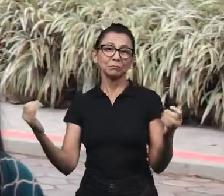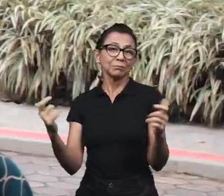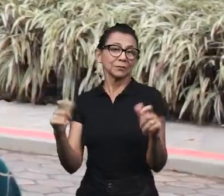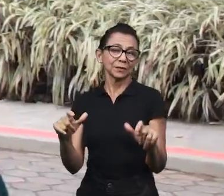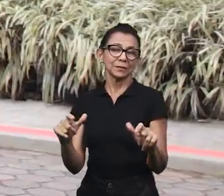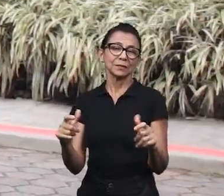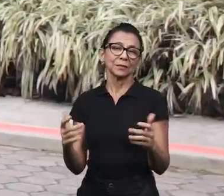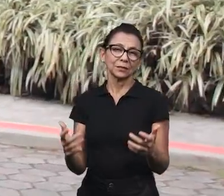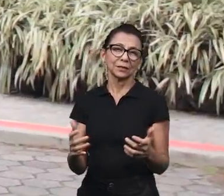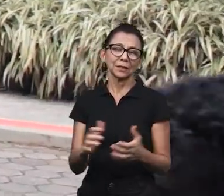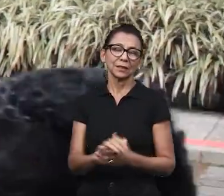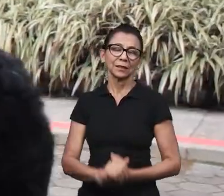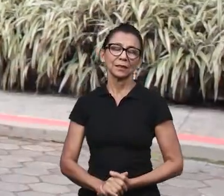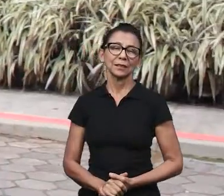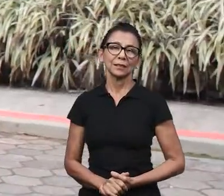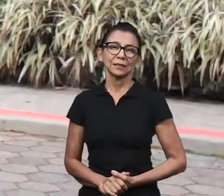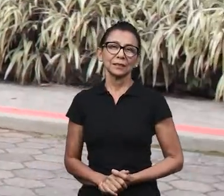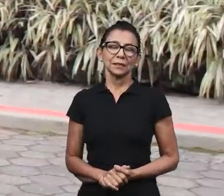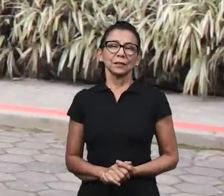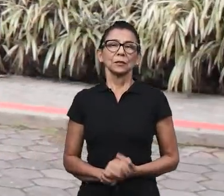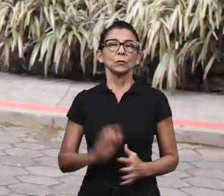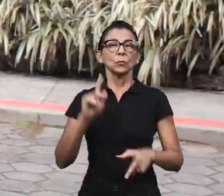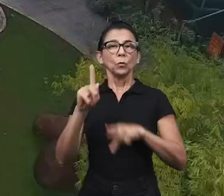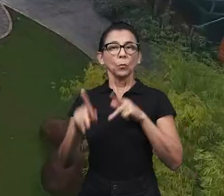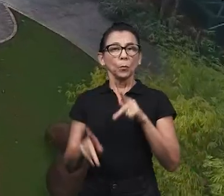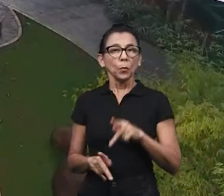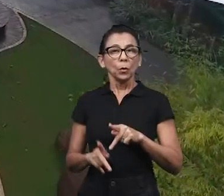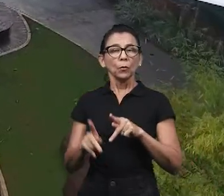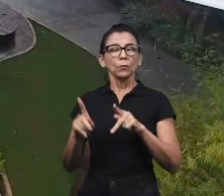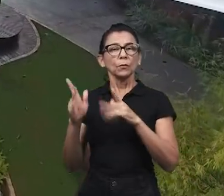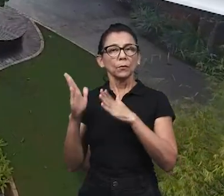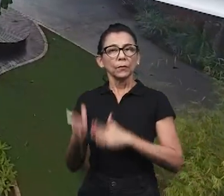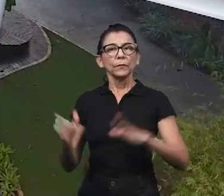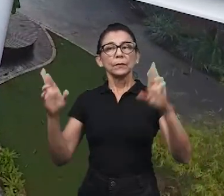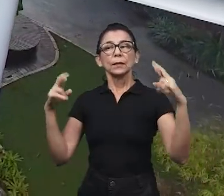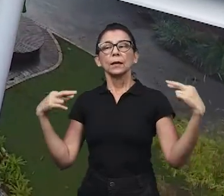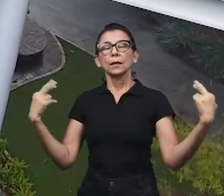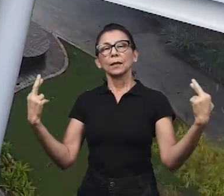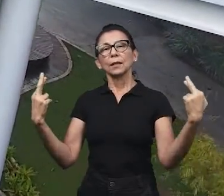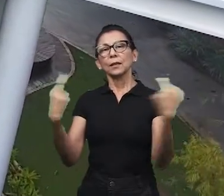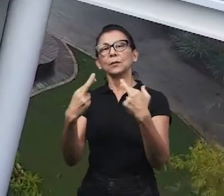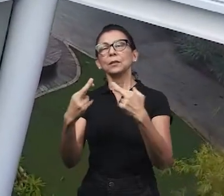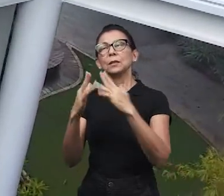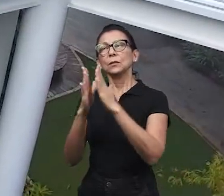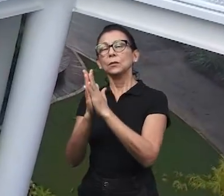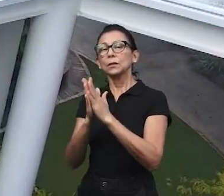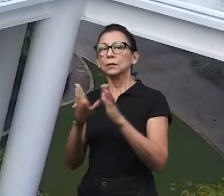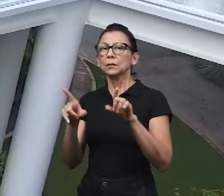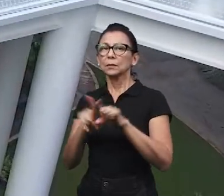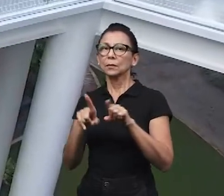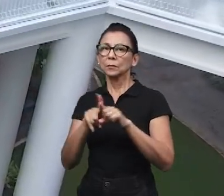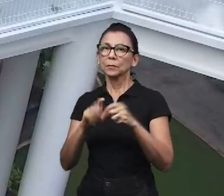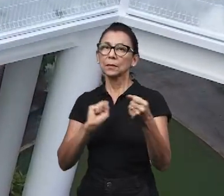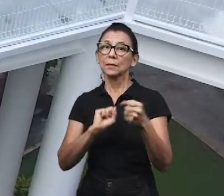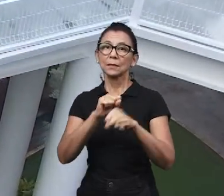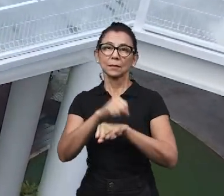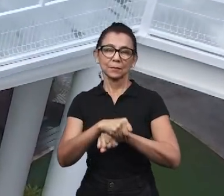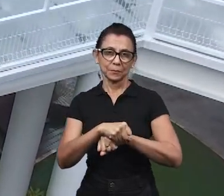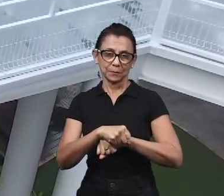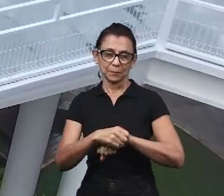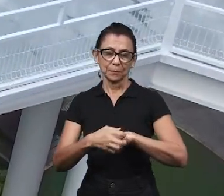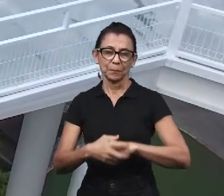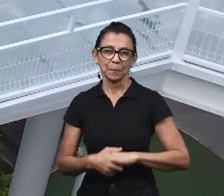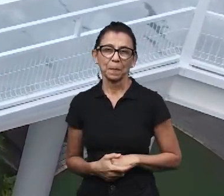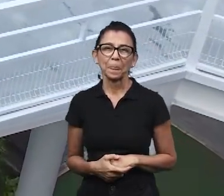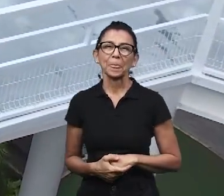onde pudesse assim o povo reunir para orar e para que pudesse haver ali os seminários. Então nós podemos